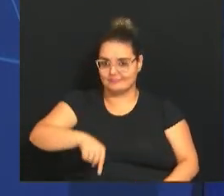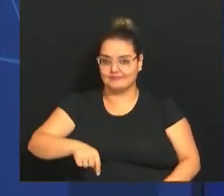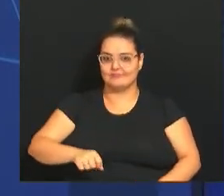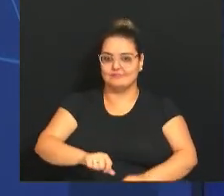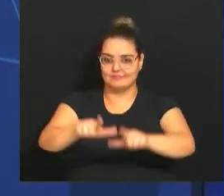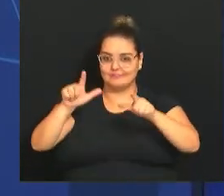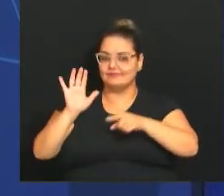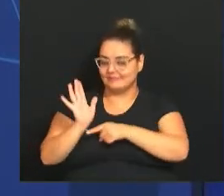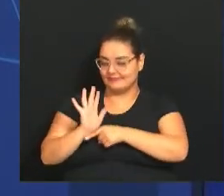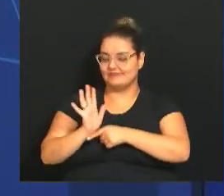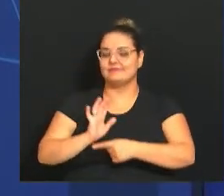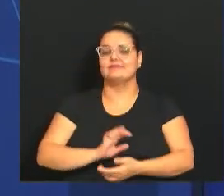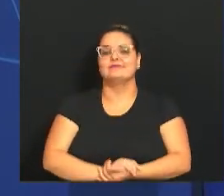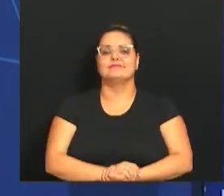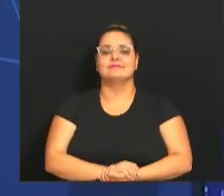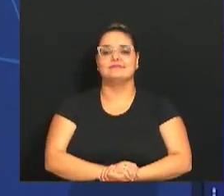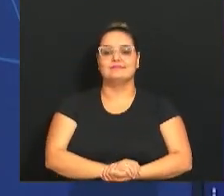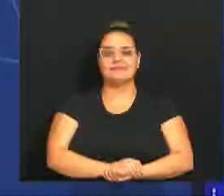cinema.